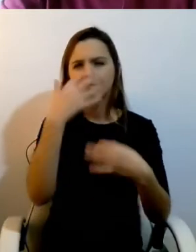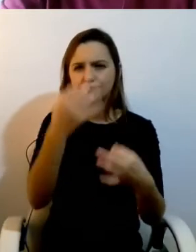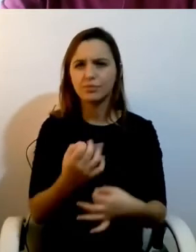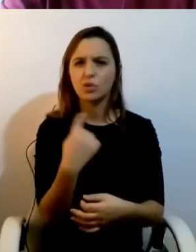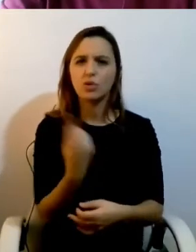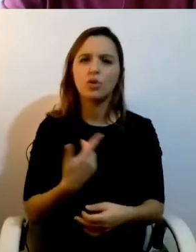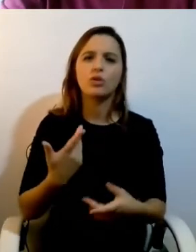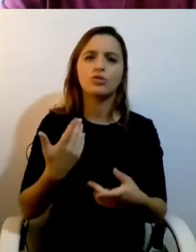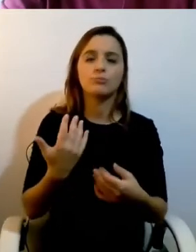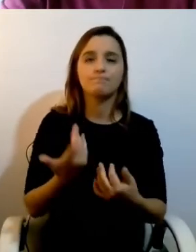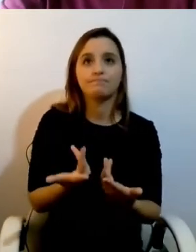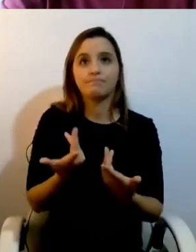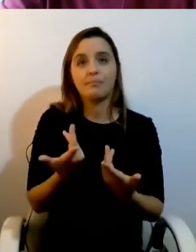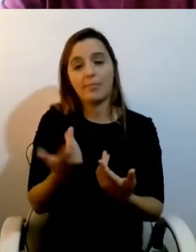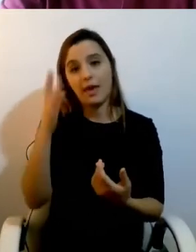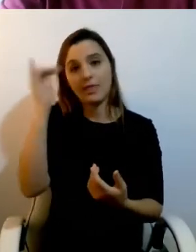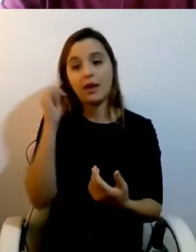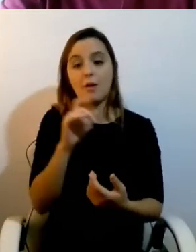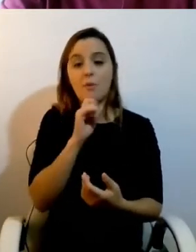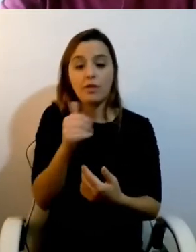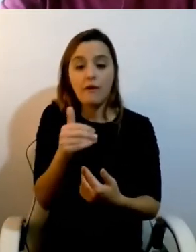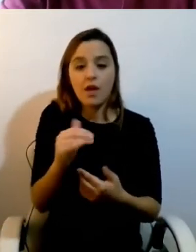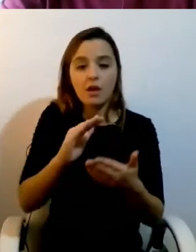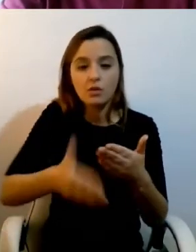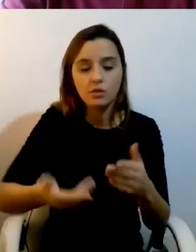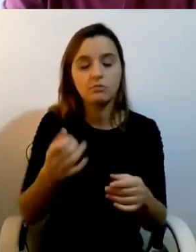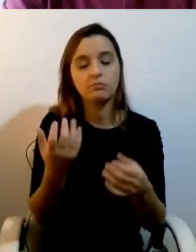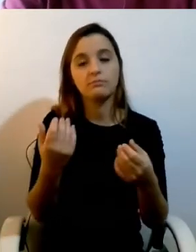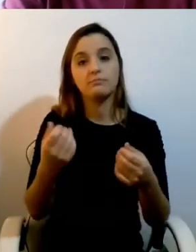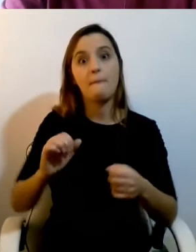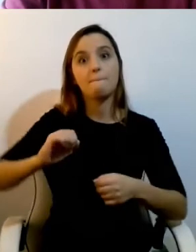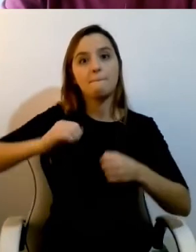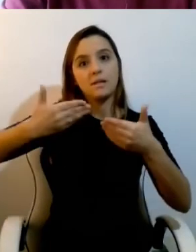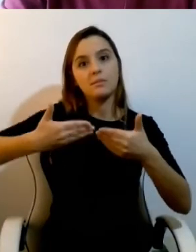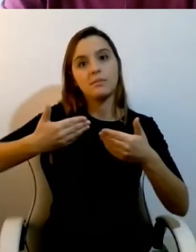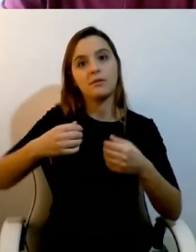poderia acontecer, nomeadamente naquele período de confinamento mais intenso,